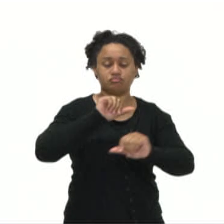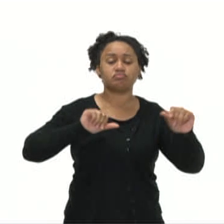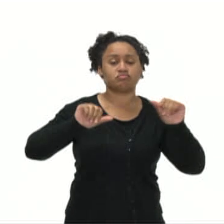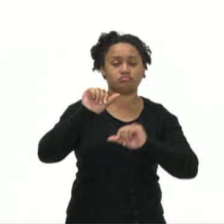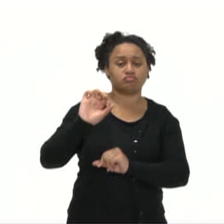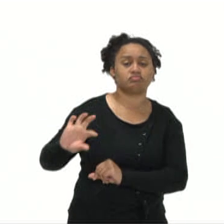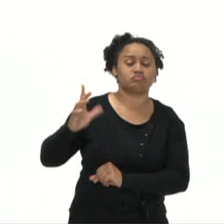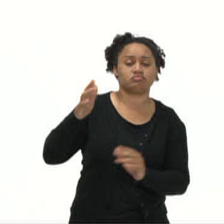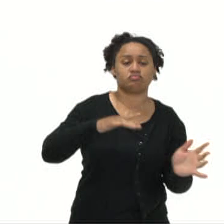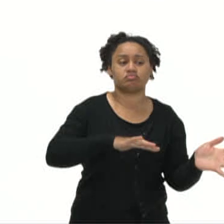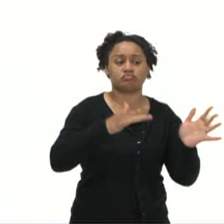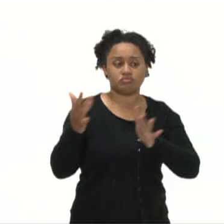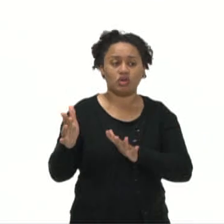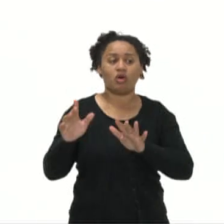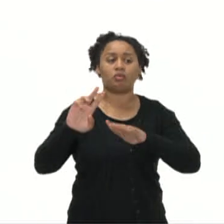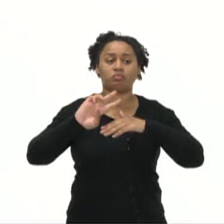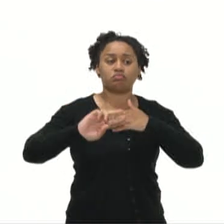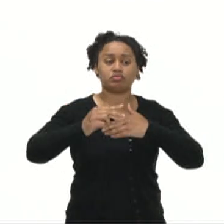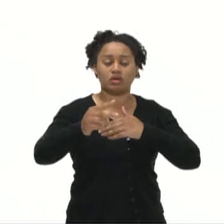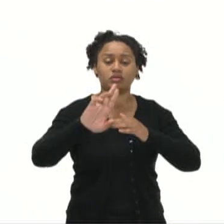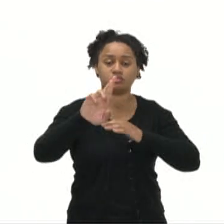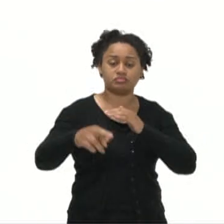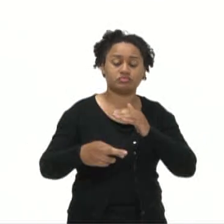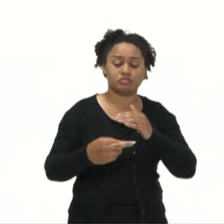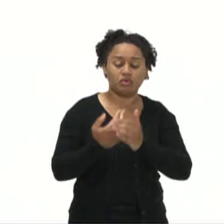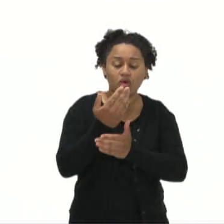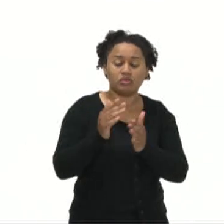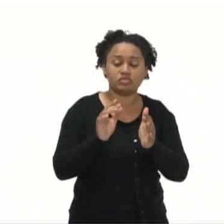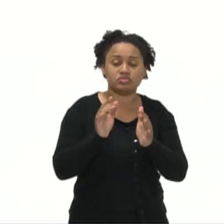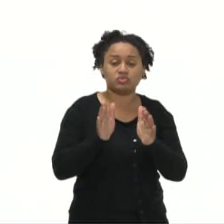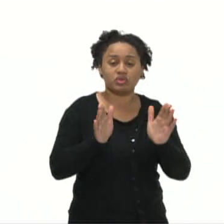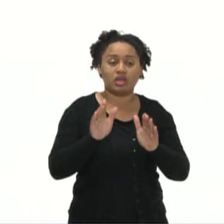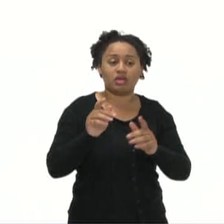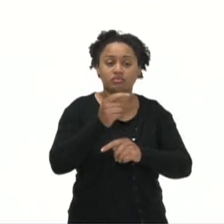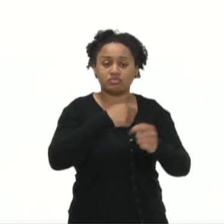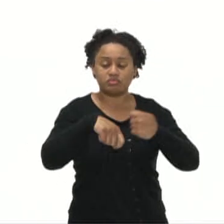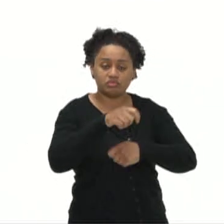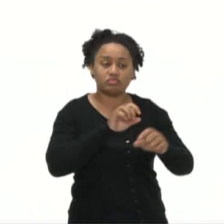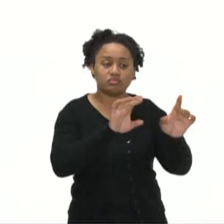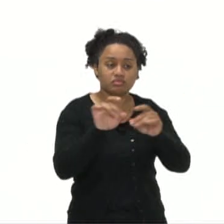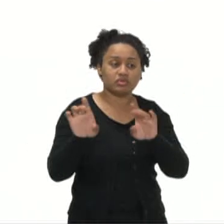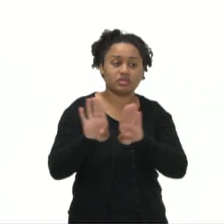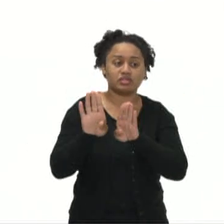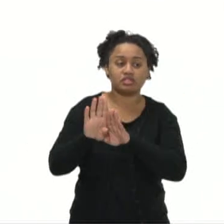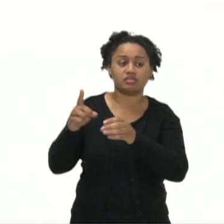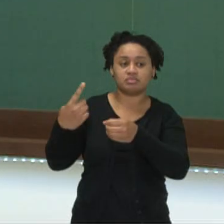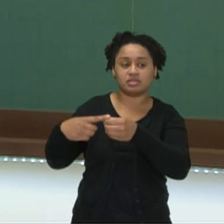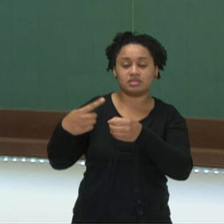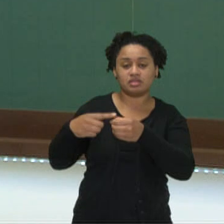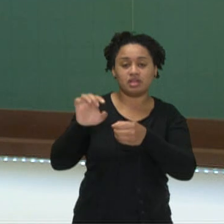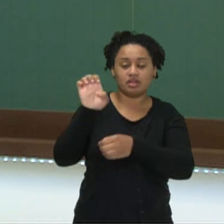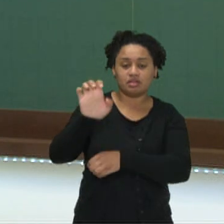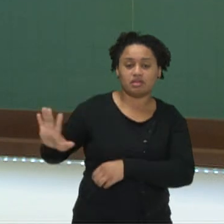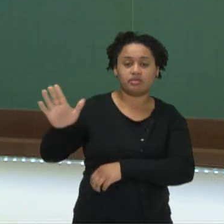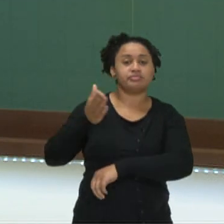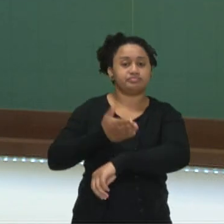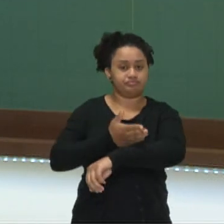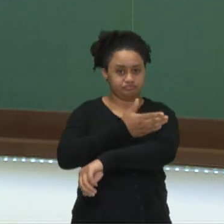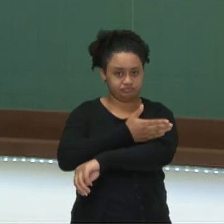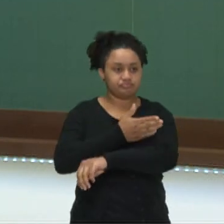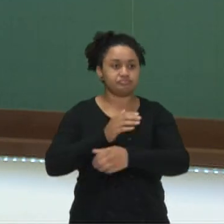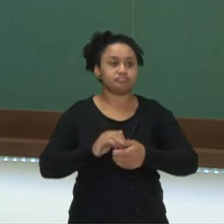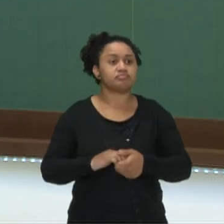transformações decorrentes do renascimento do comércio e das cidades na Europa medieval. Então, pessoal, se a gente vai